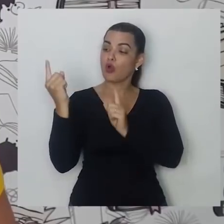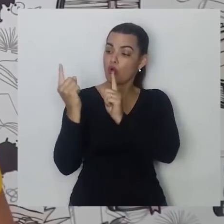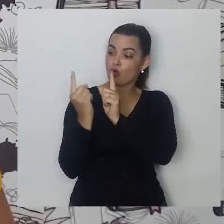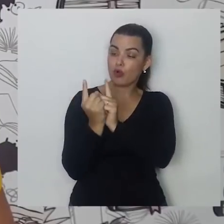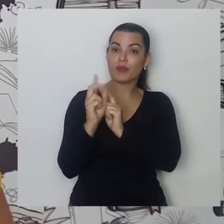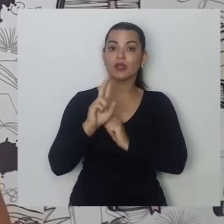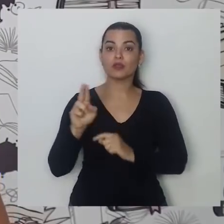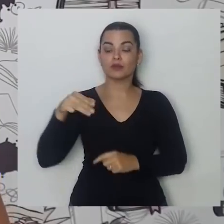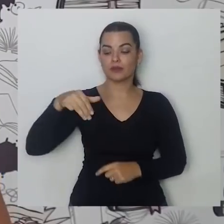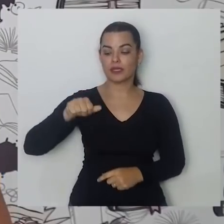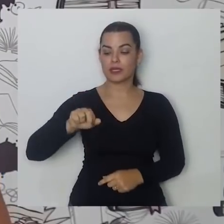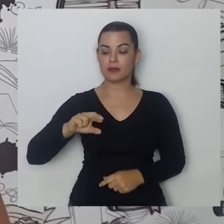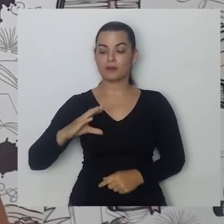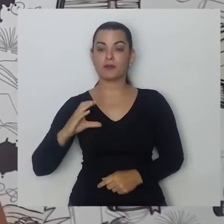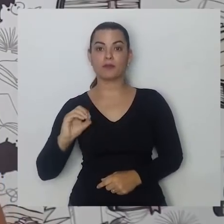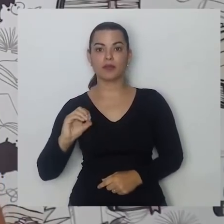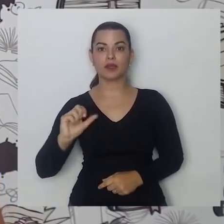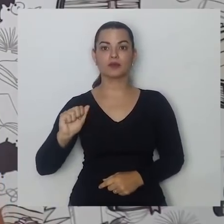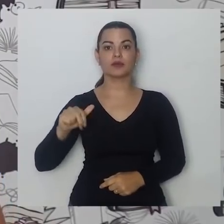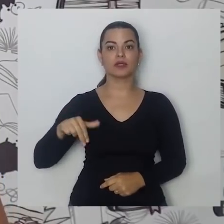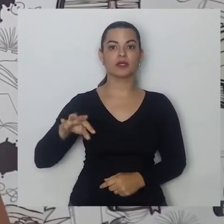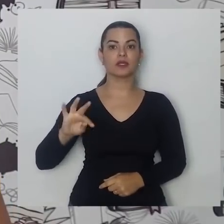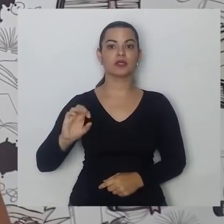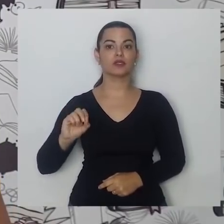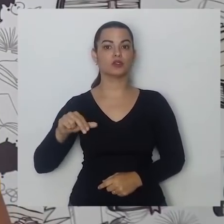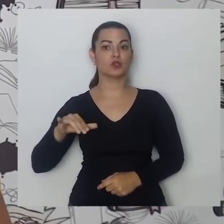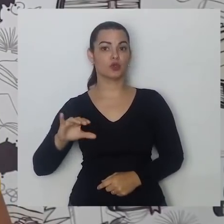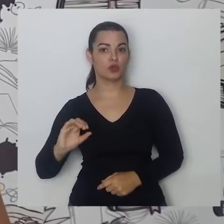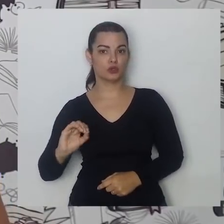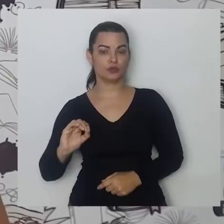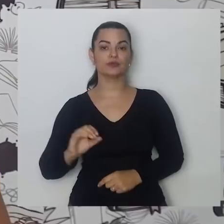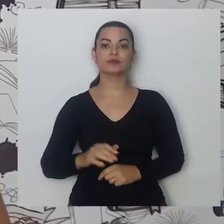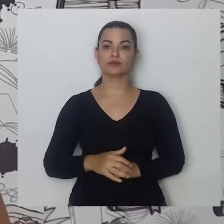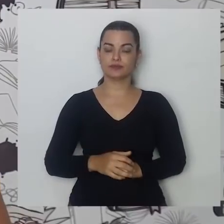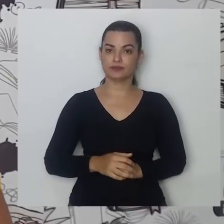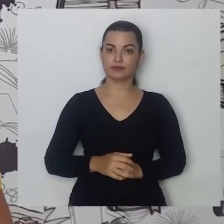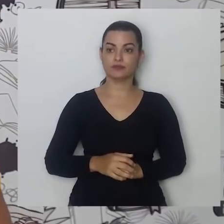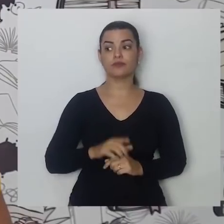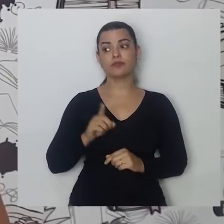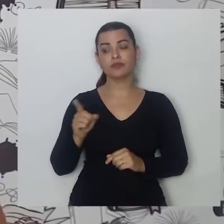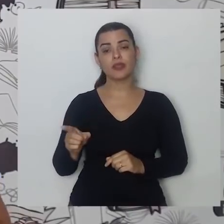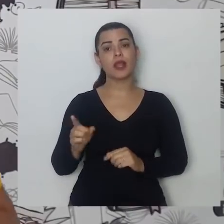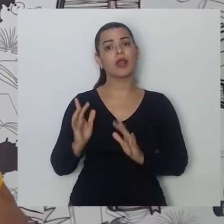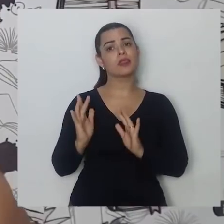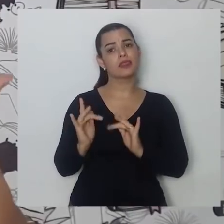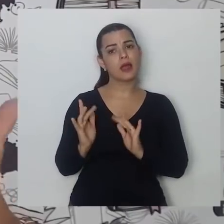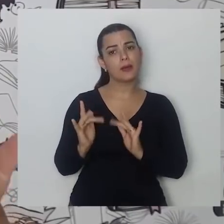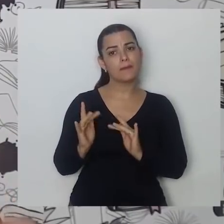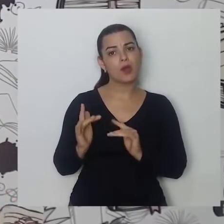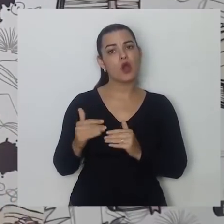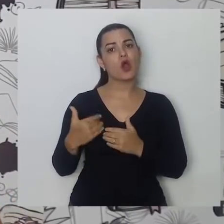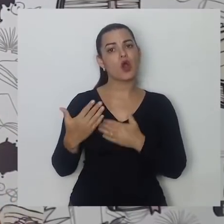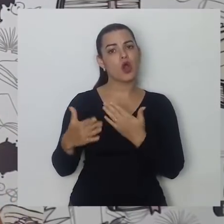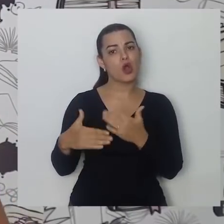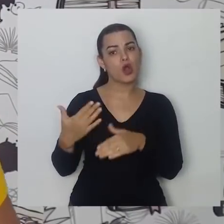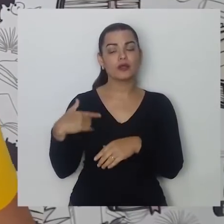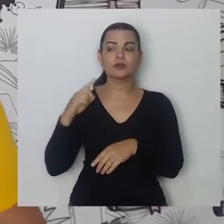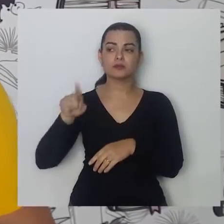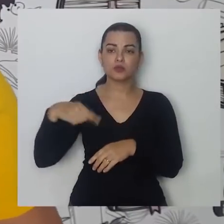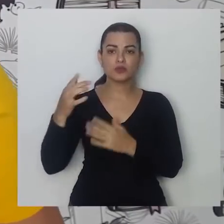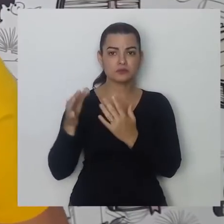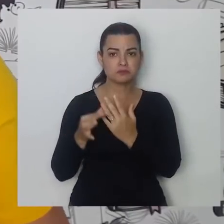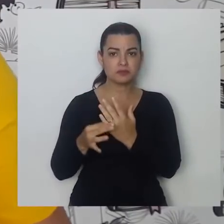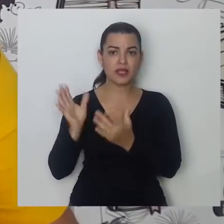colombiano chamado Marco Antônio Herédia Viveiros, com o qual ela começou a namorar, ela